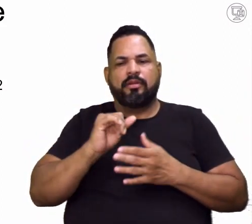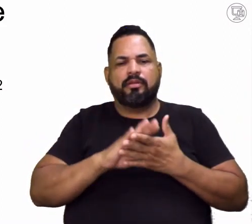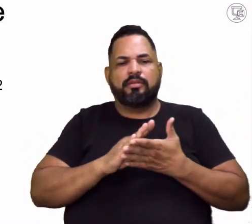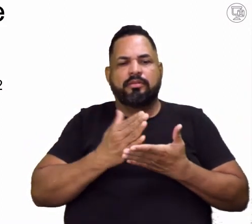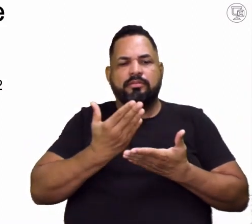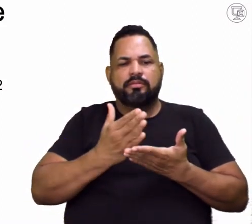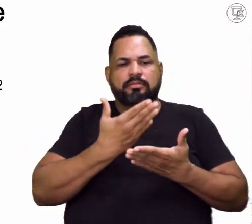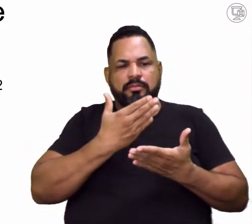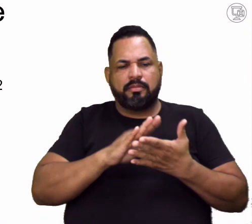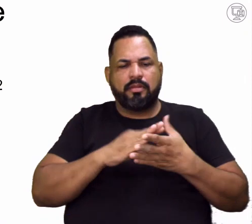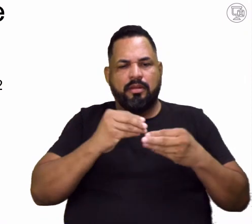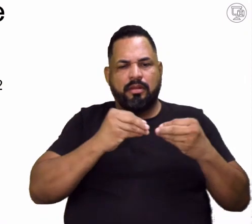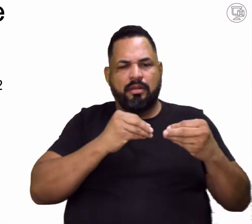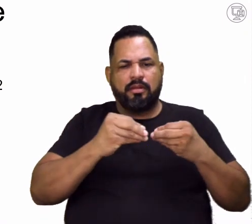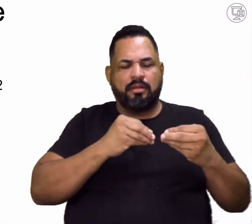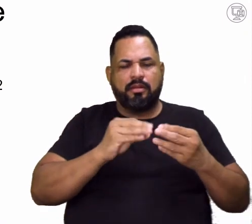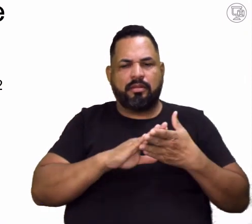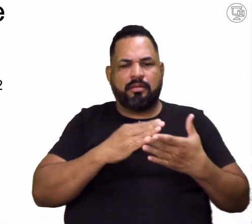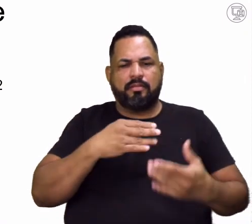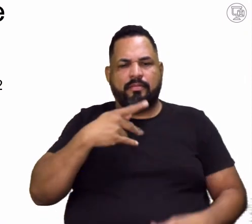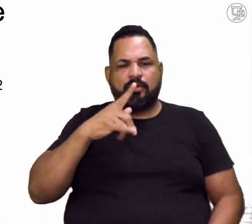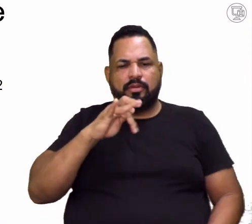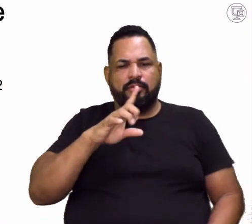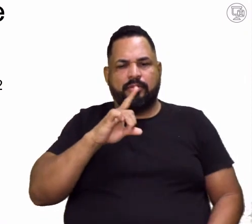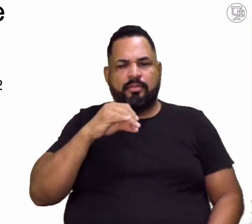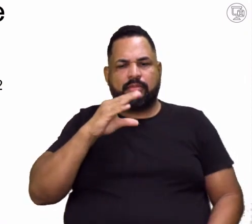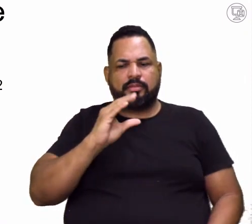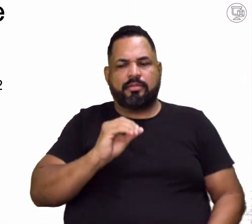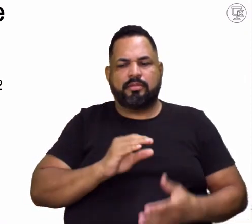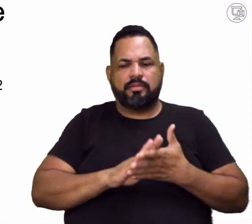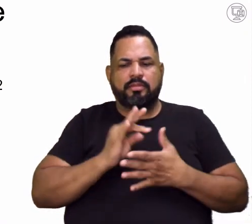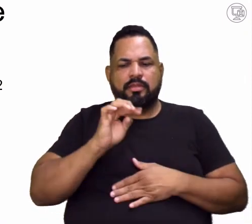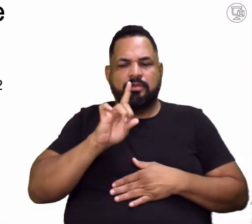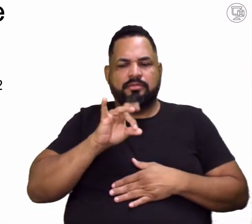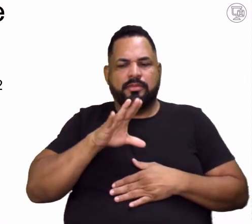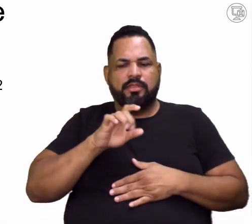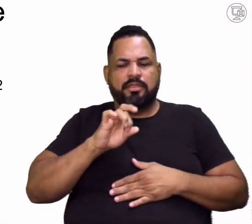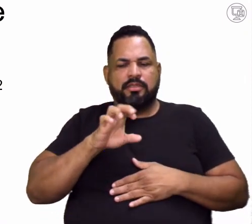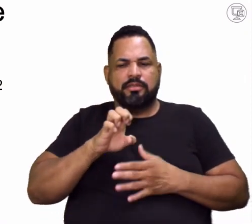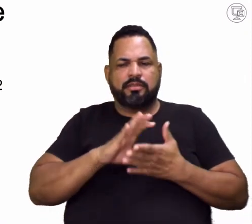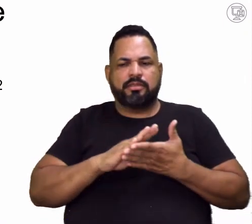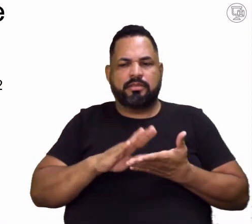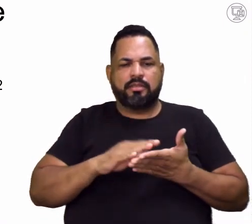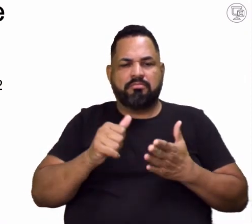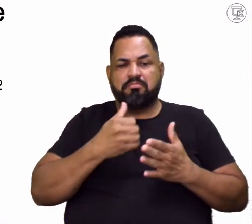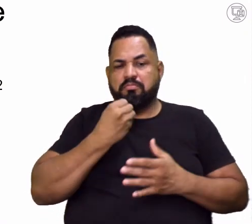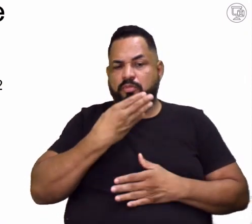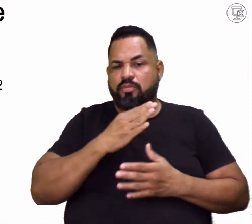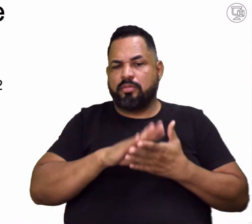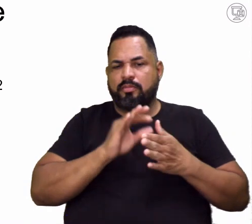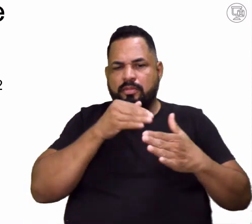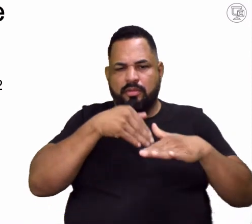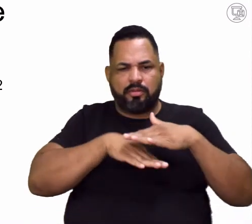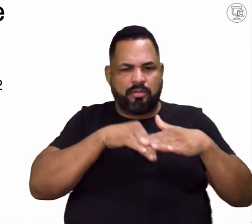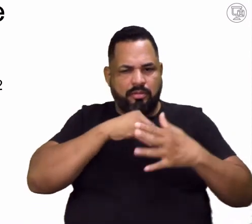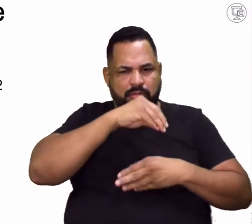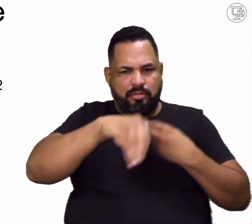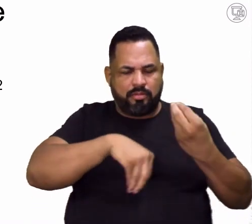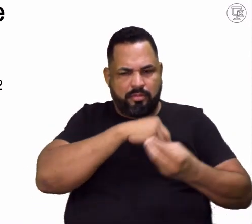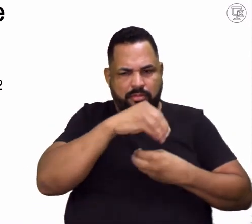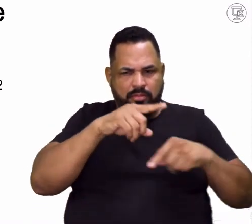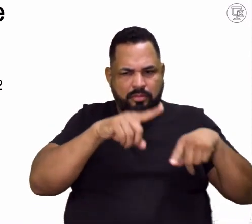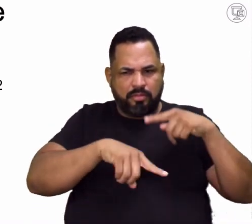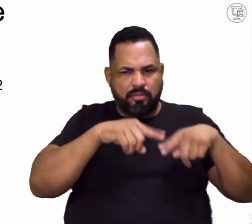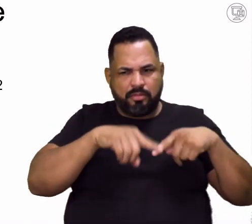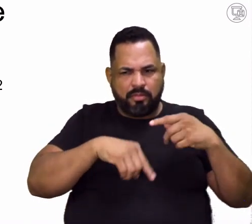transparente plástico ou polipropileno transparente é ideal para armazenar e misturar produtos e